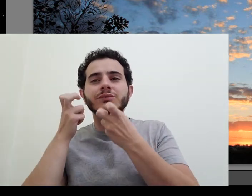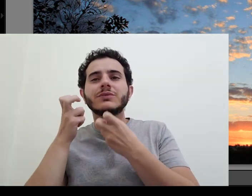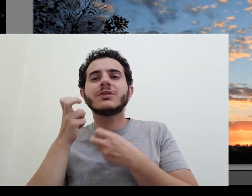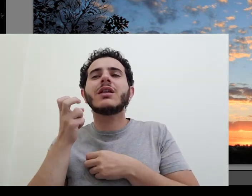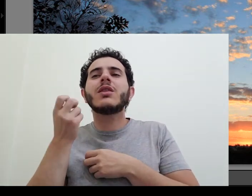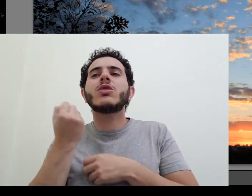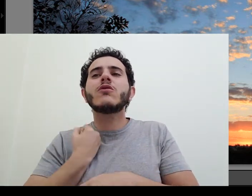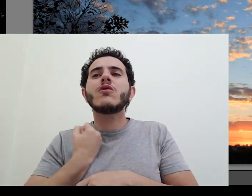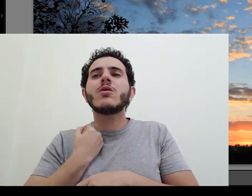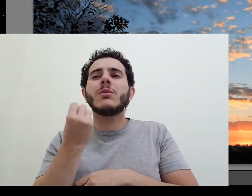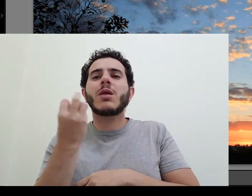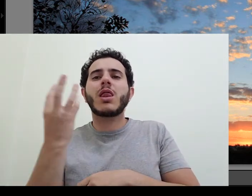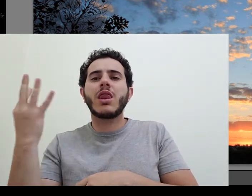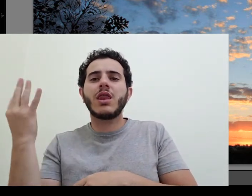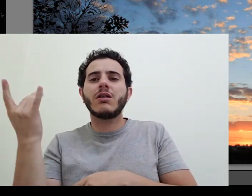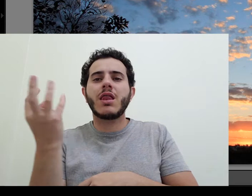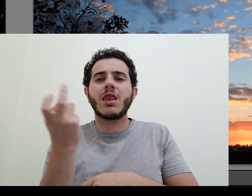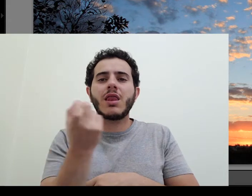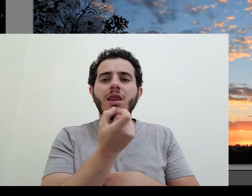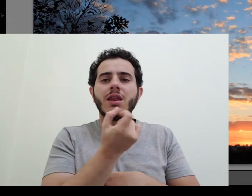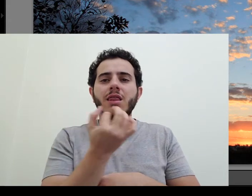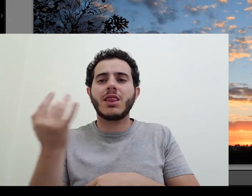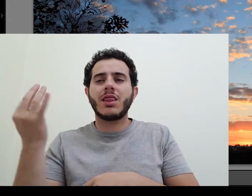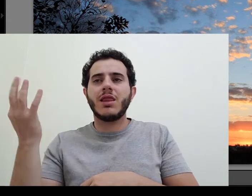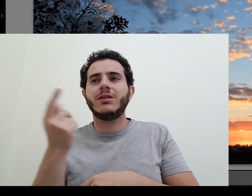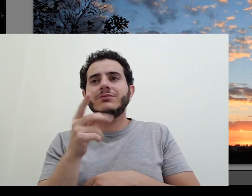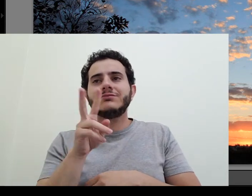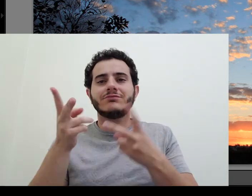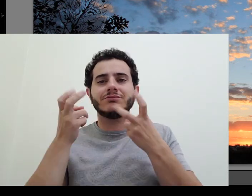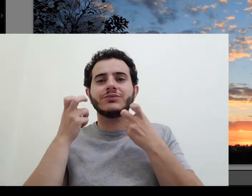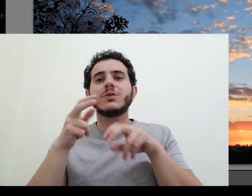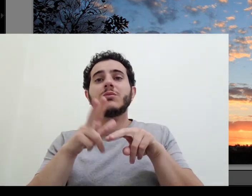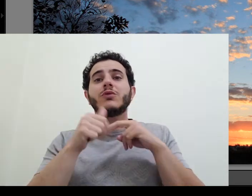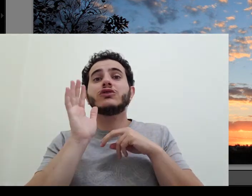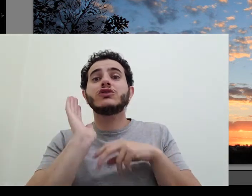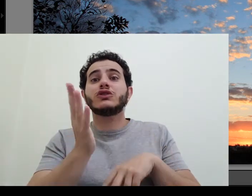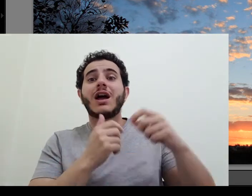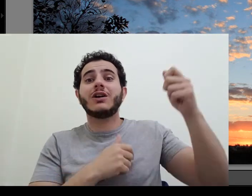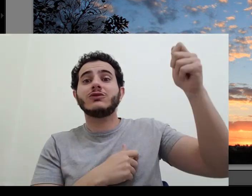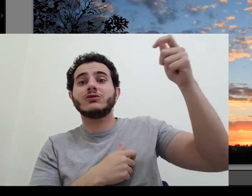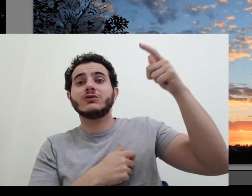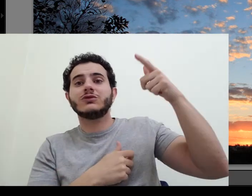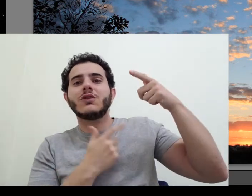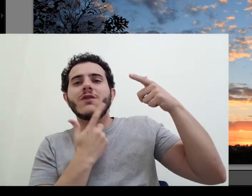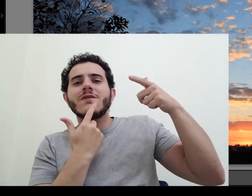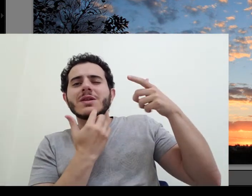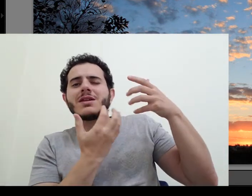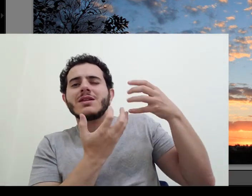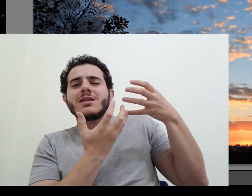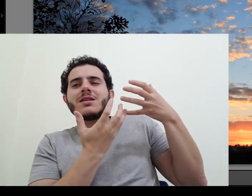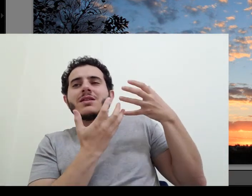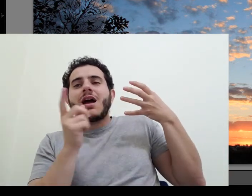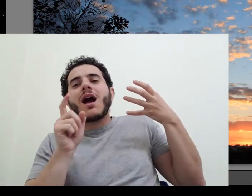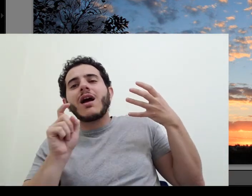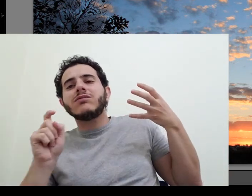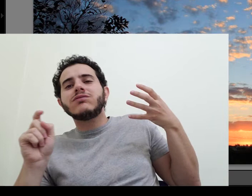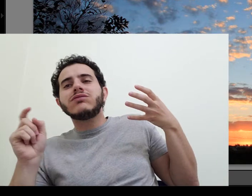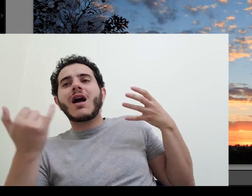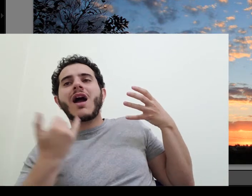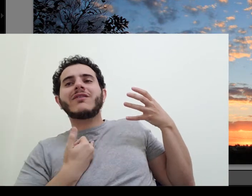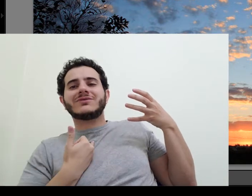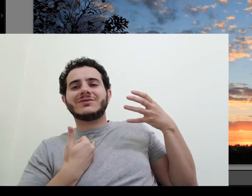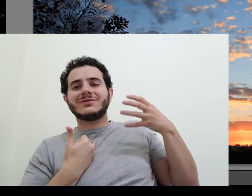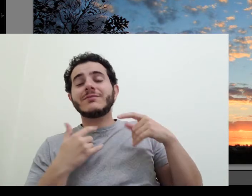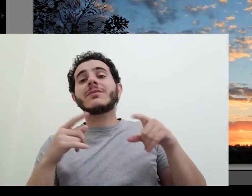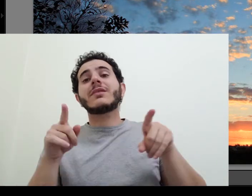10 de magenta. Então ele deixa um pouquinho vermelho, porque é a luz do dia, a luz do sol é mais avermelhada. E aí, se eu pego a